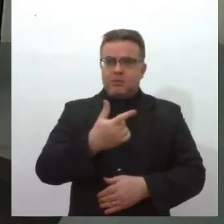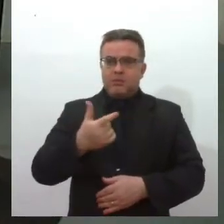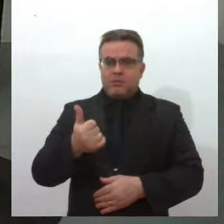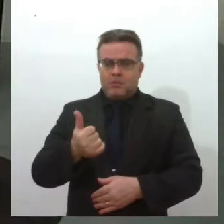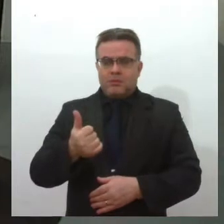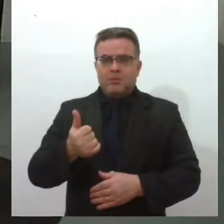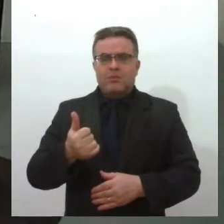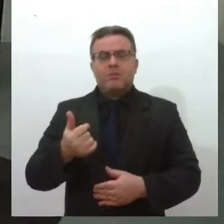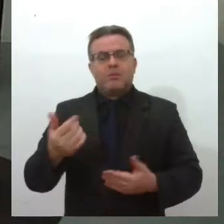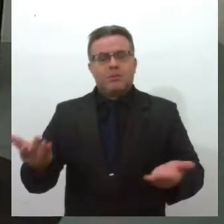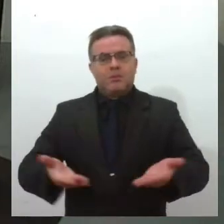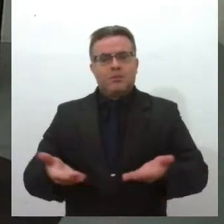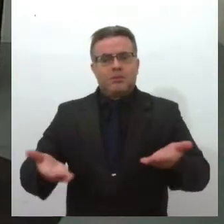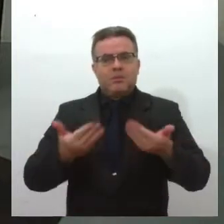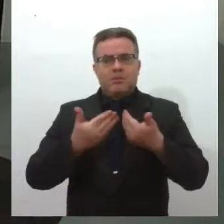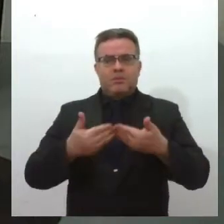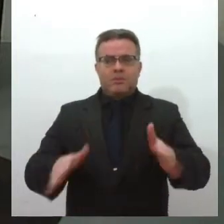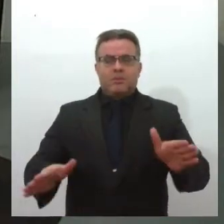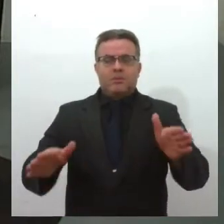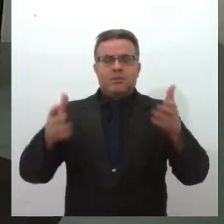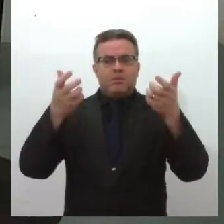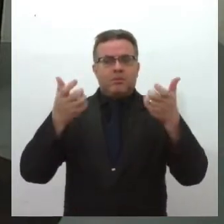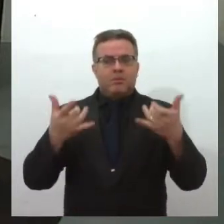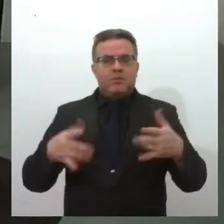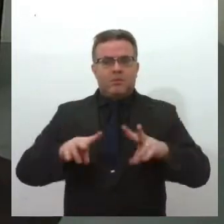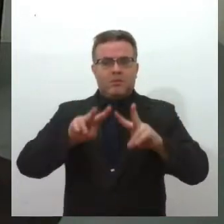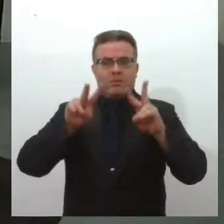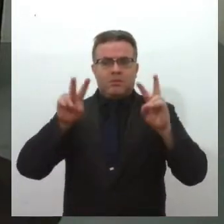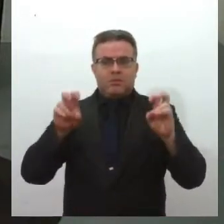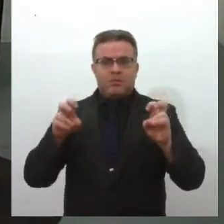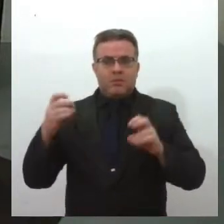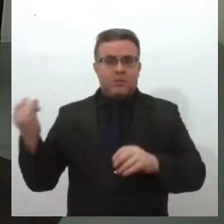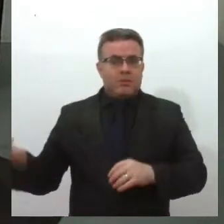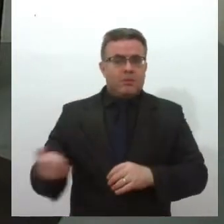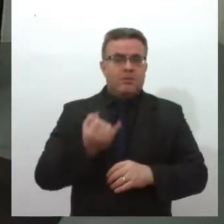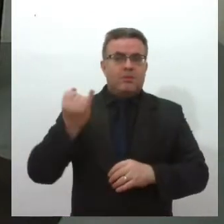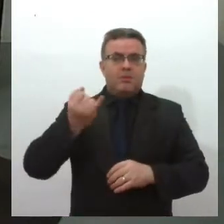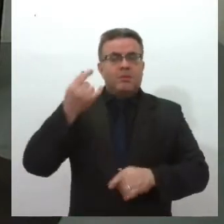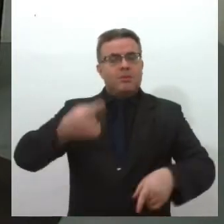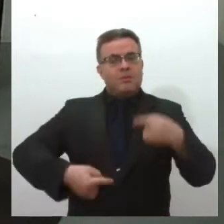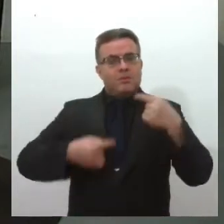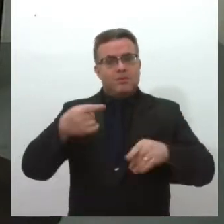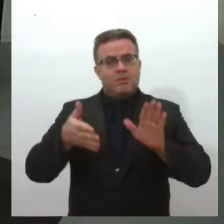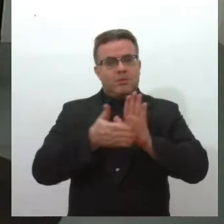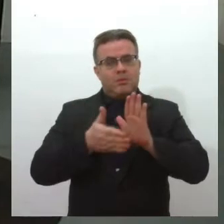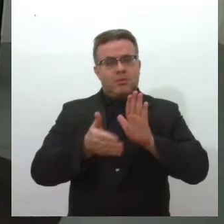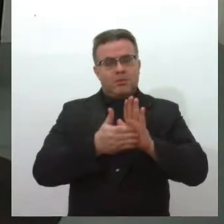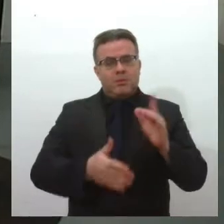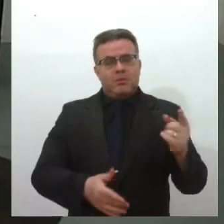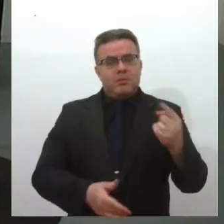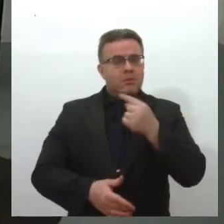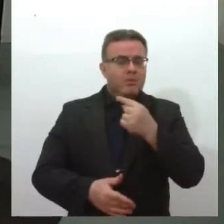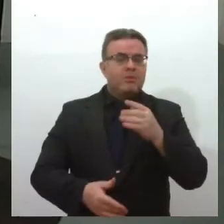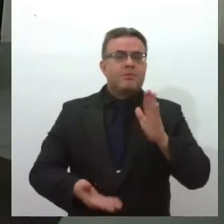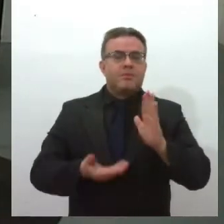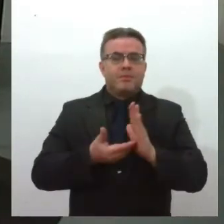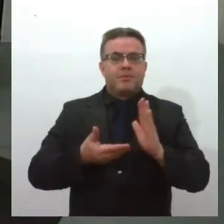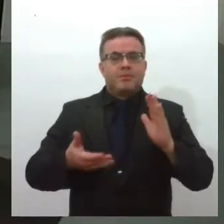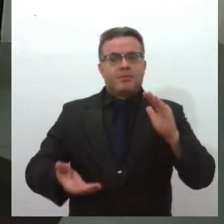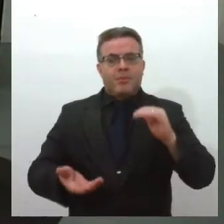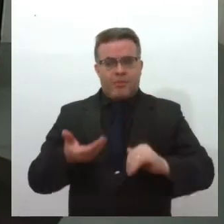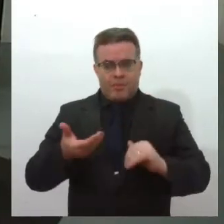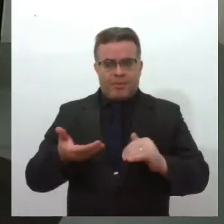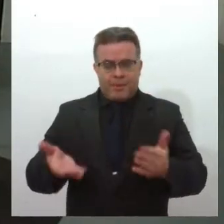2021. Estamos no ar para tratar dos temas que estão sendo propostos e estão em debates lá no Senado e na Câmara